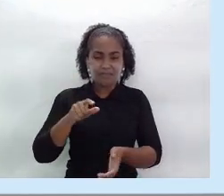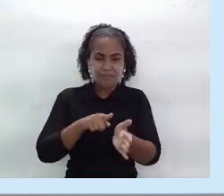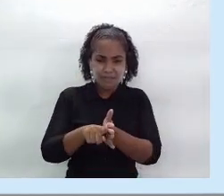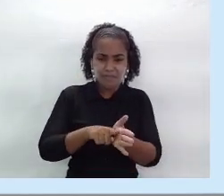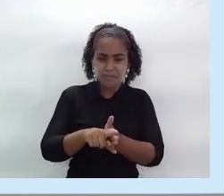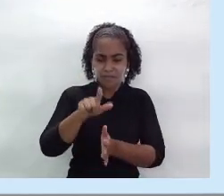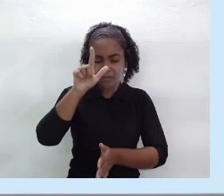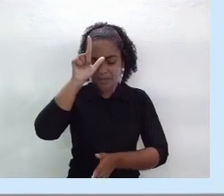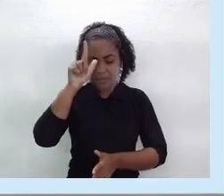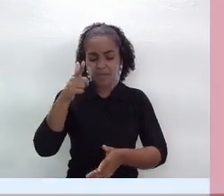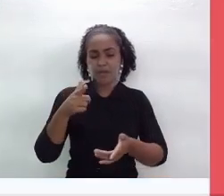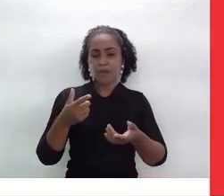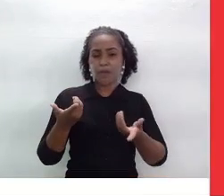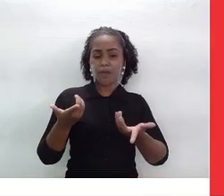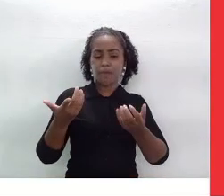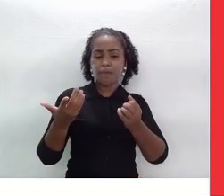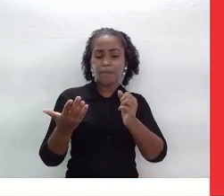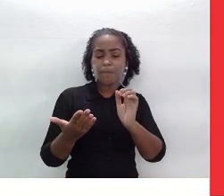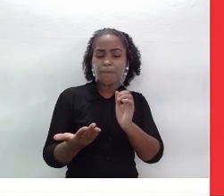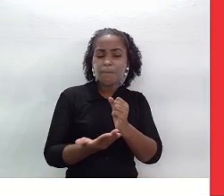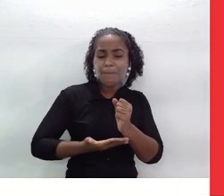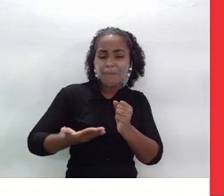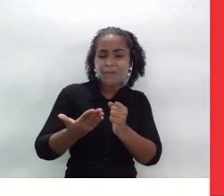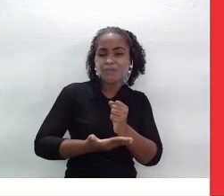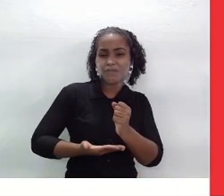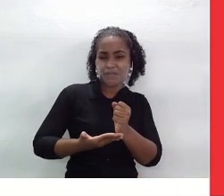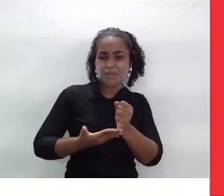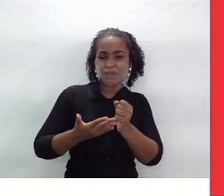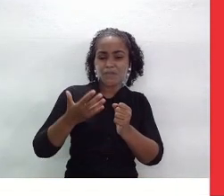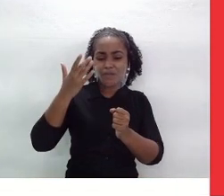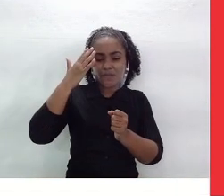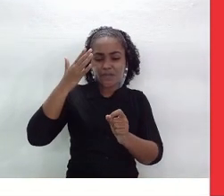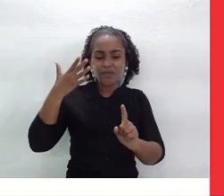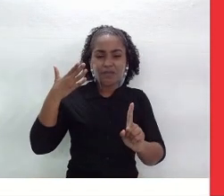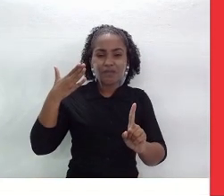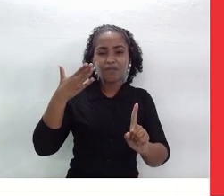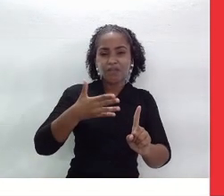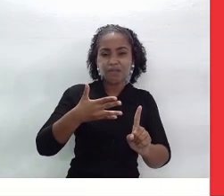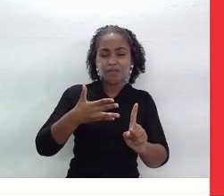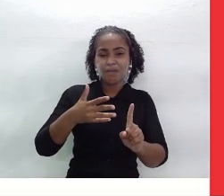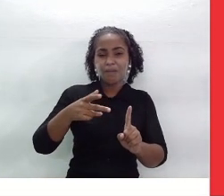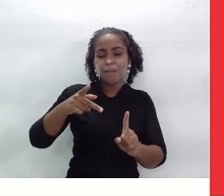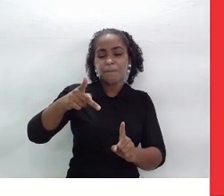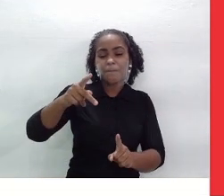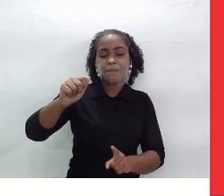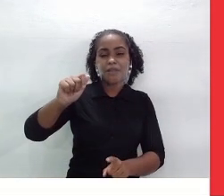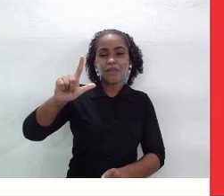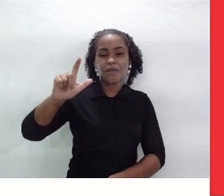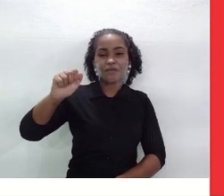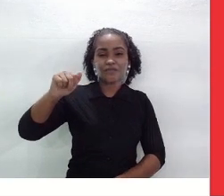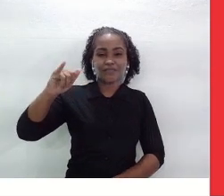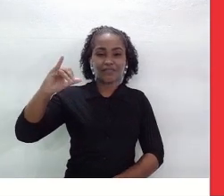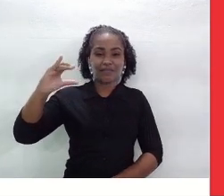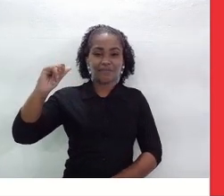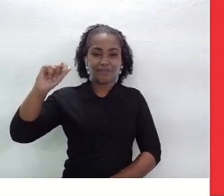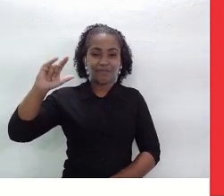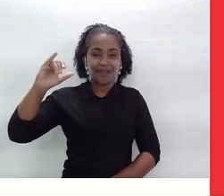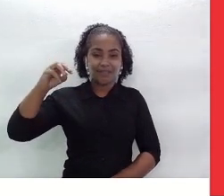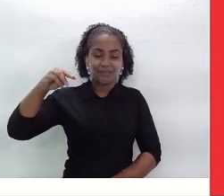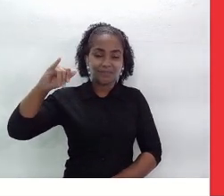também baseou-se em evidências que são paleoclimáticas. Veja que nome bonito, né?